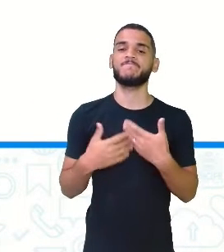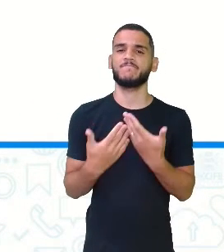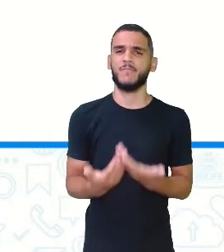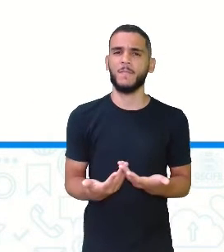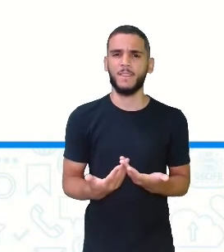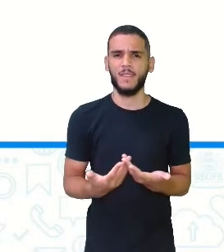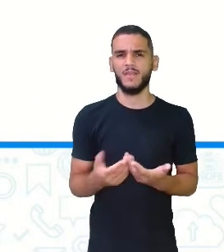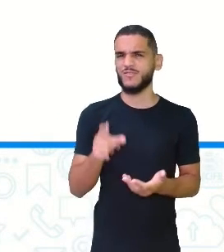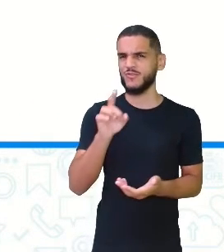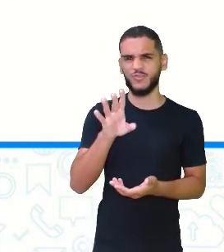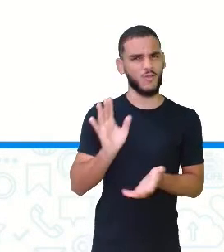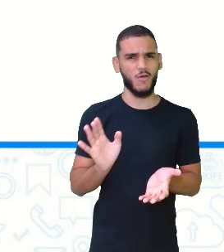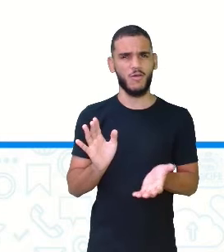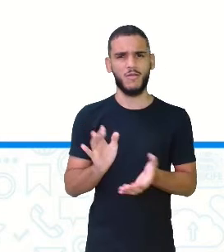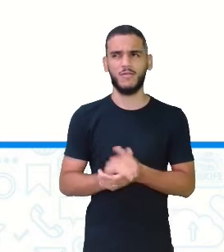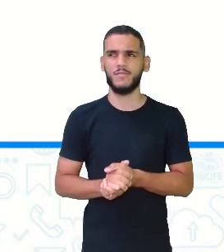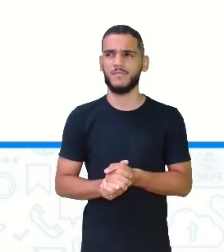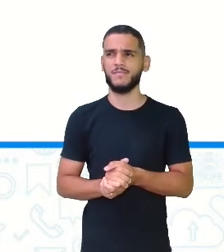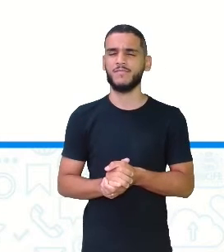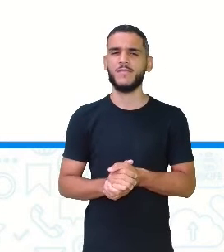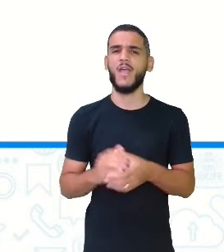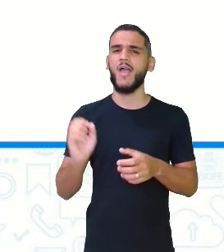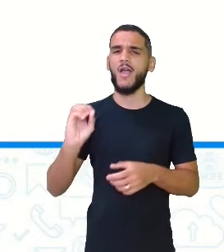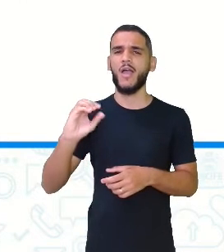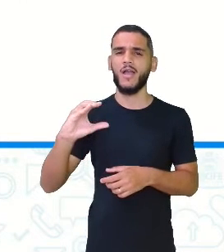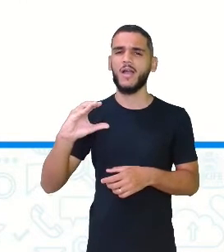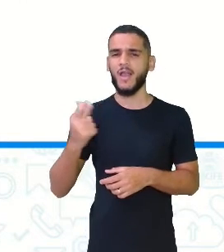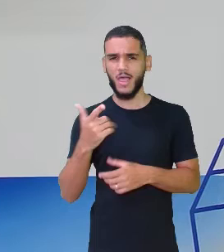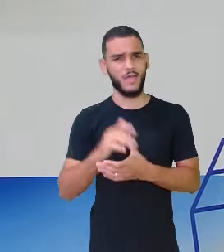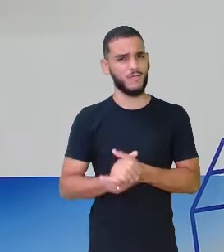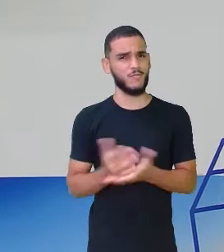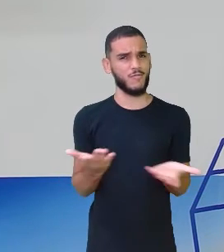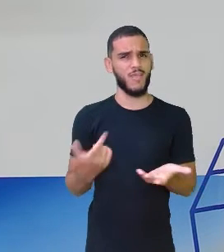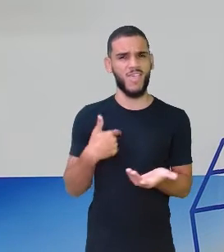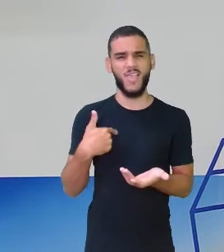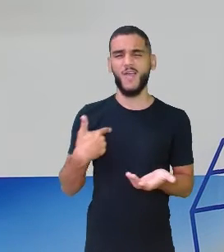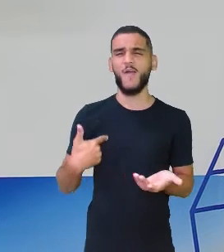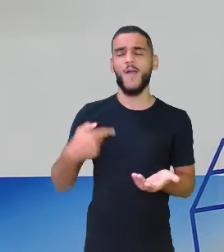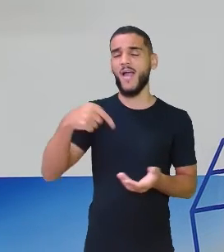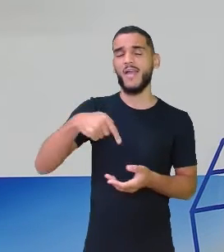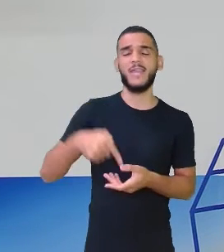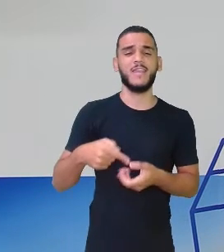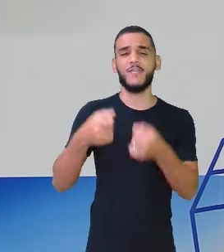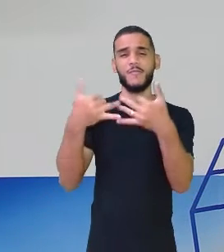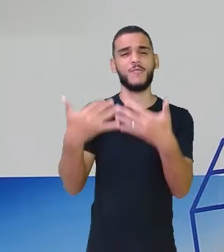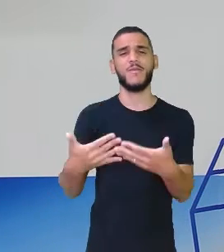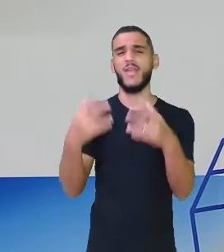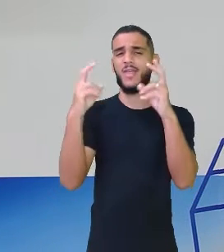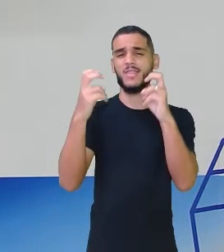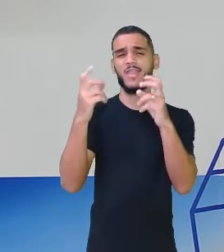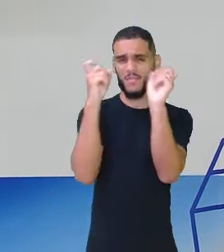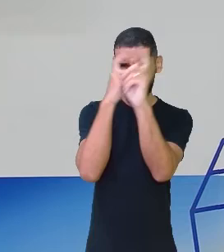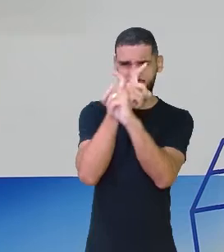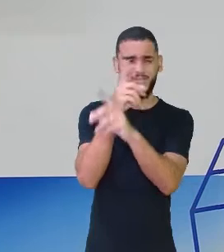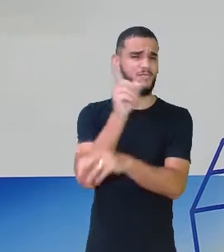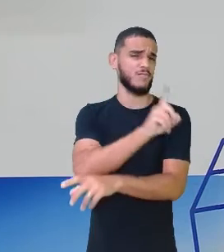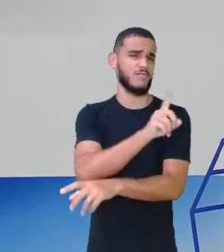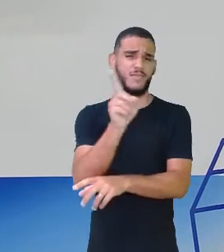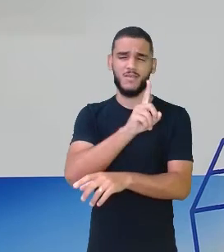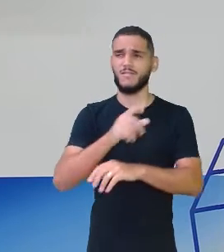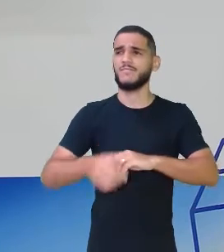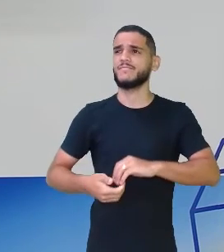é só isso? Claro que é, minha gente. Vocês acham que eu ia chegar aqui para trazer assunto difícil? De jeito